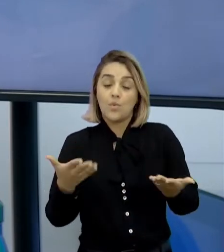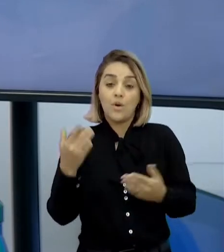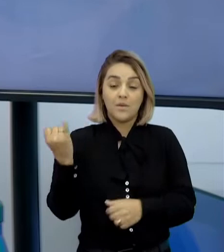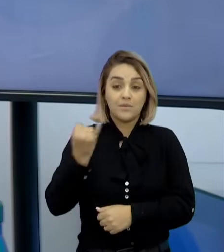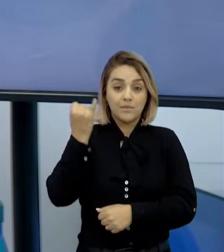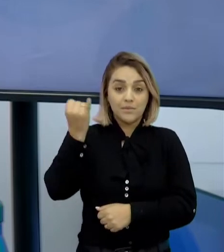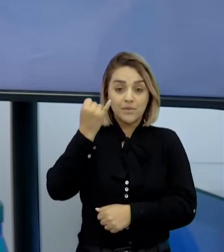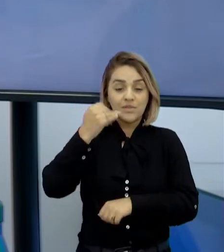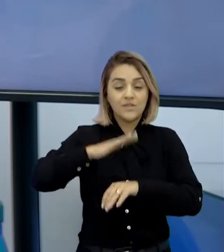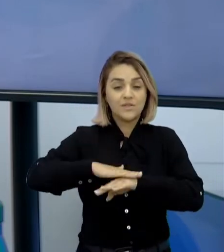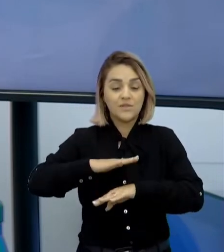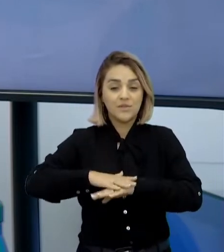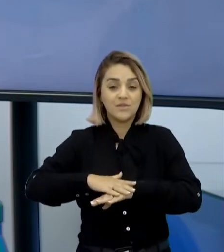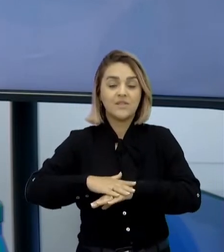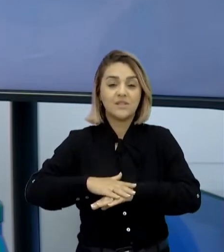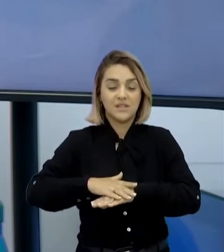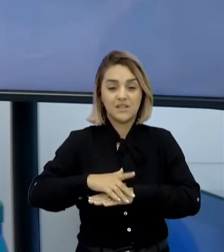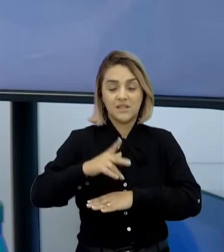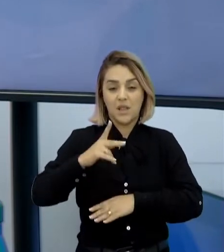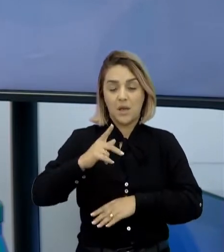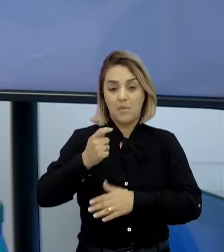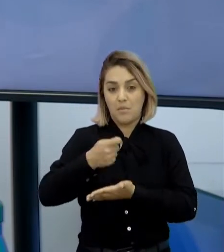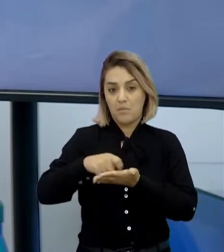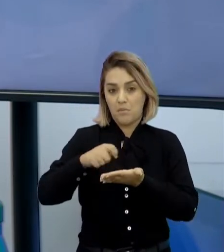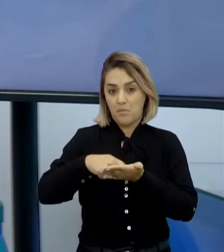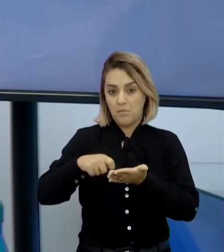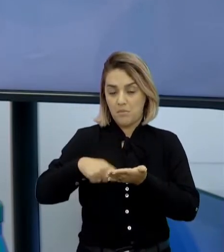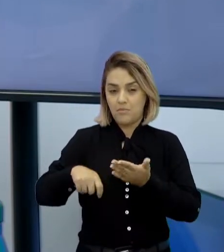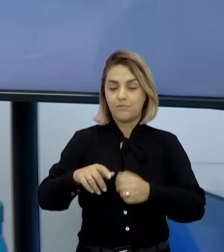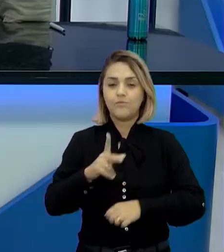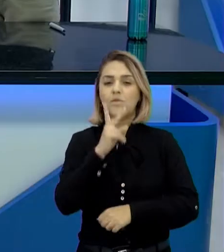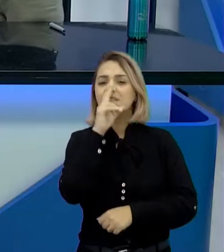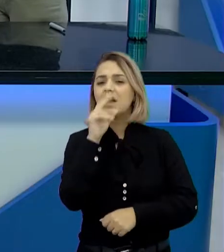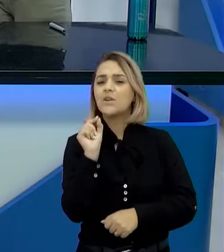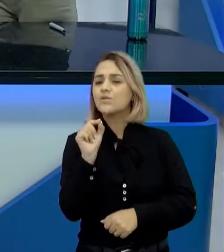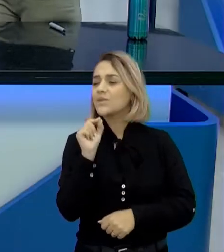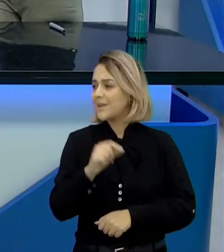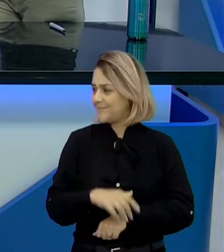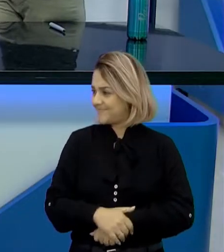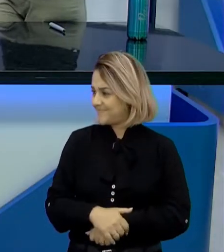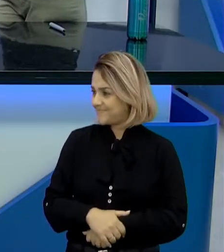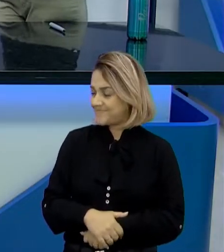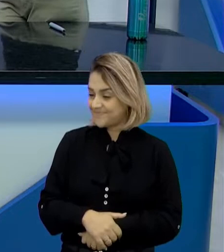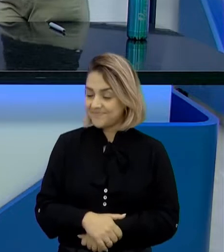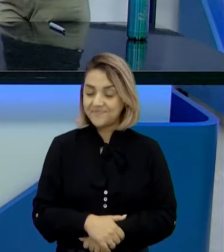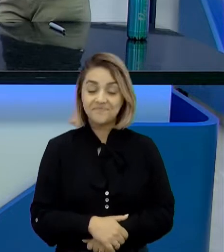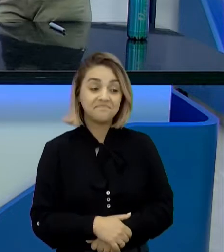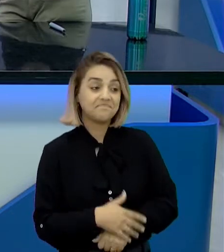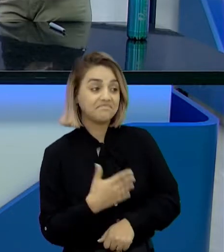de revisar aí essa produção? O que você acha, André?